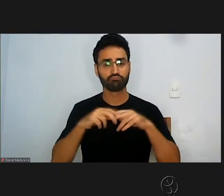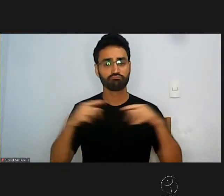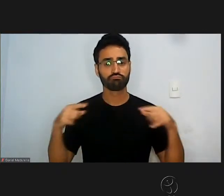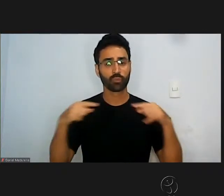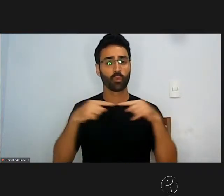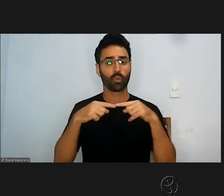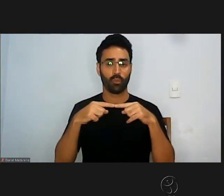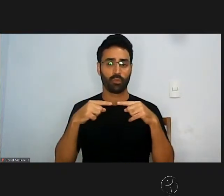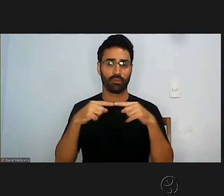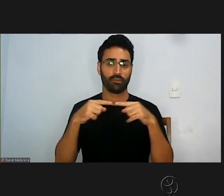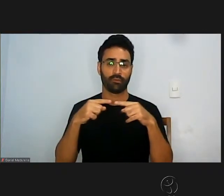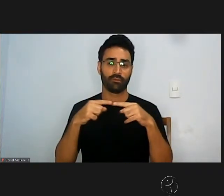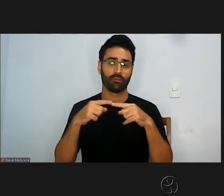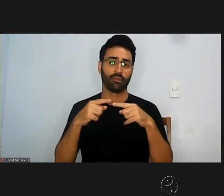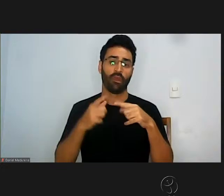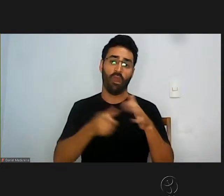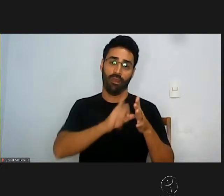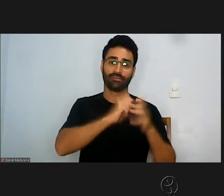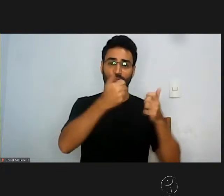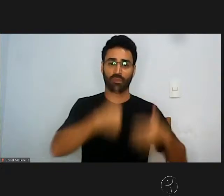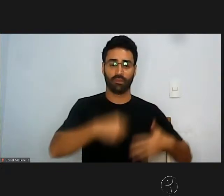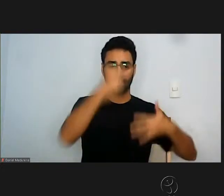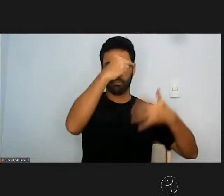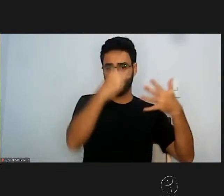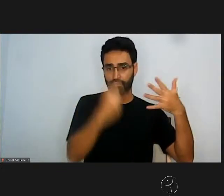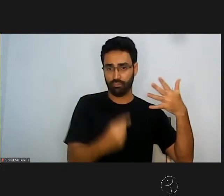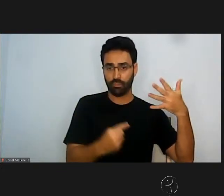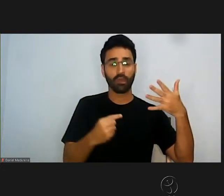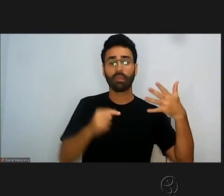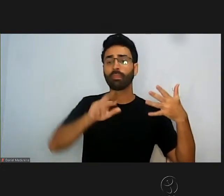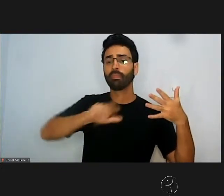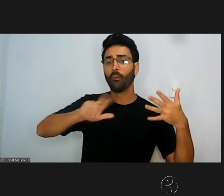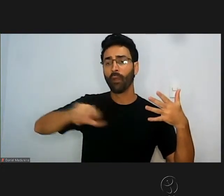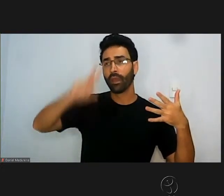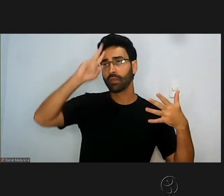citei. Não estou falando de história antiga.